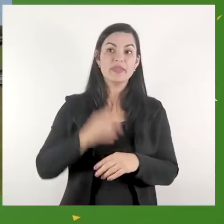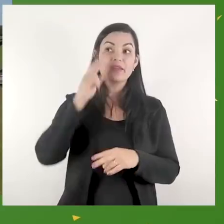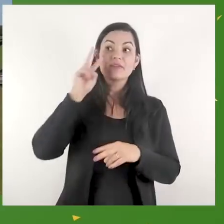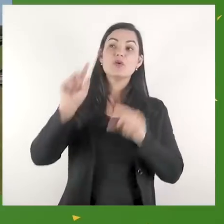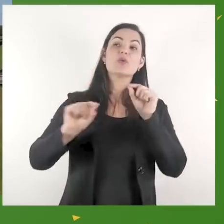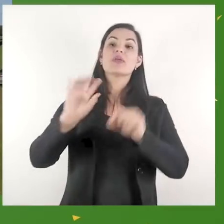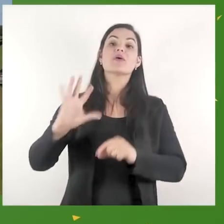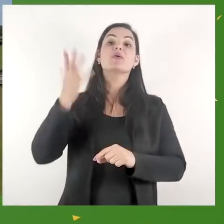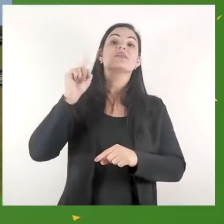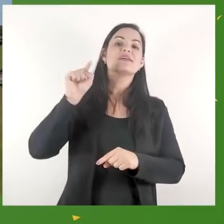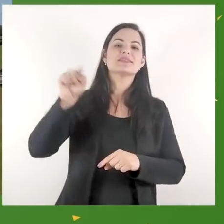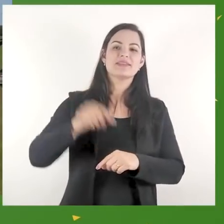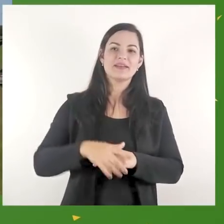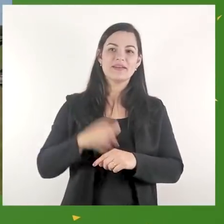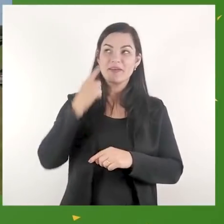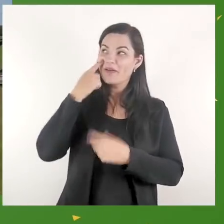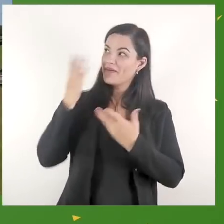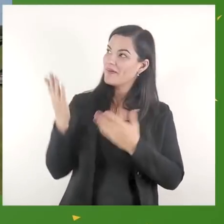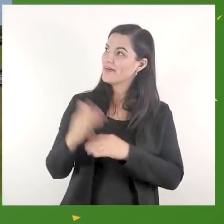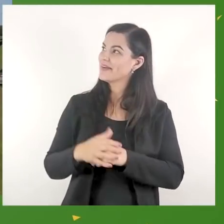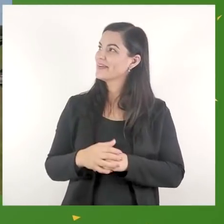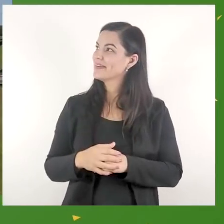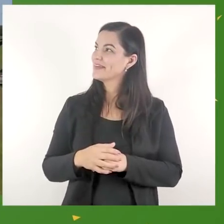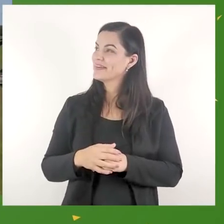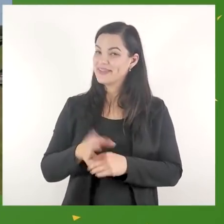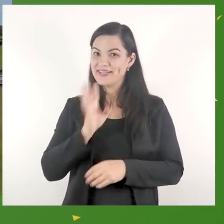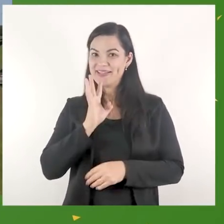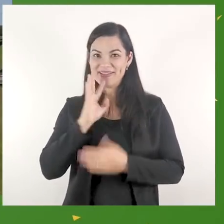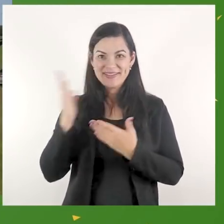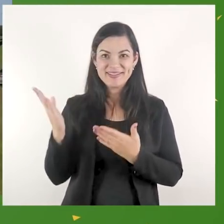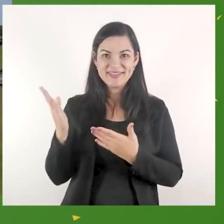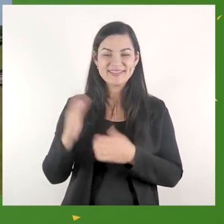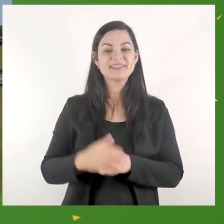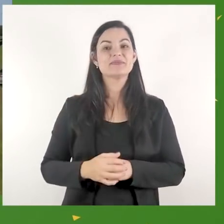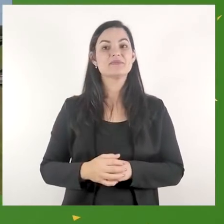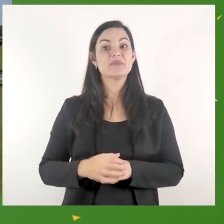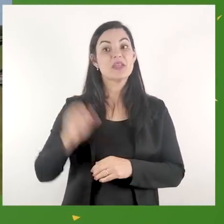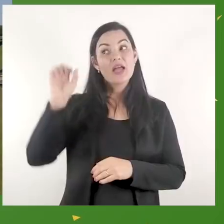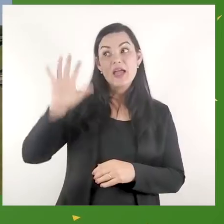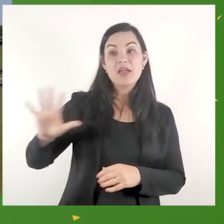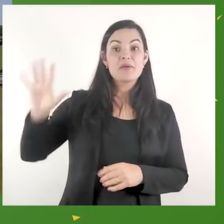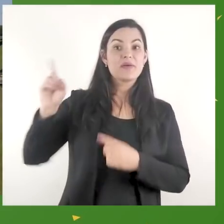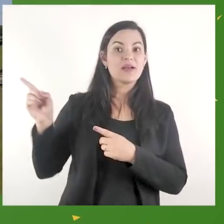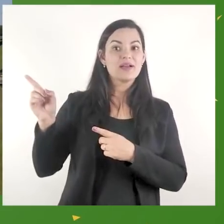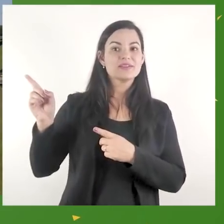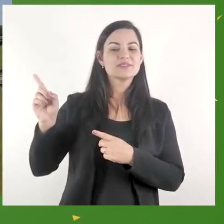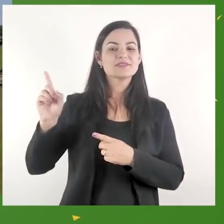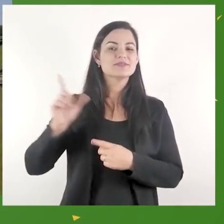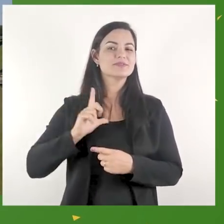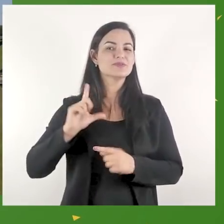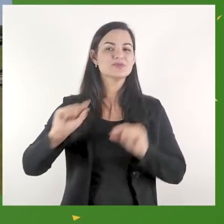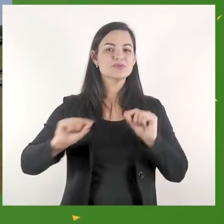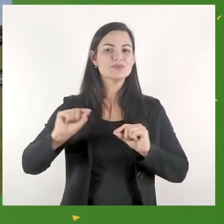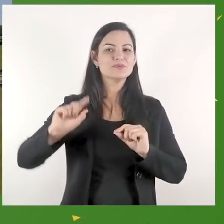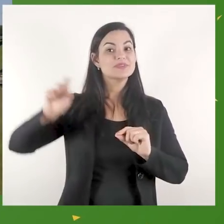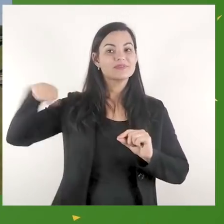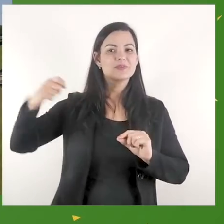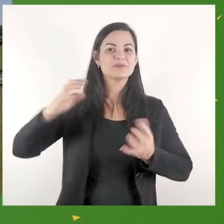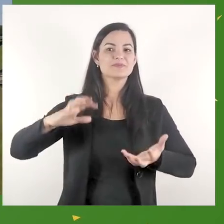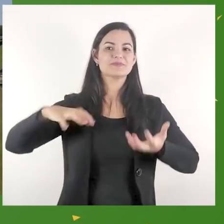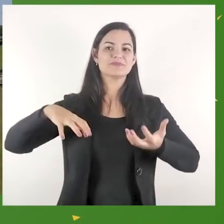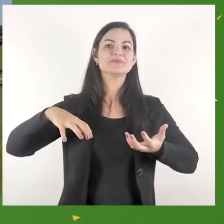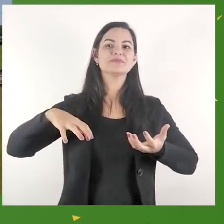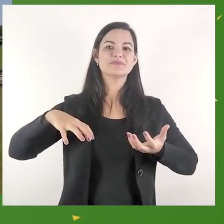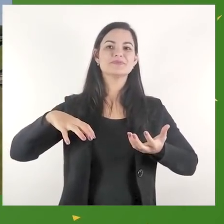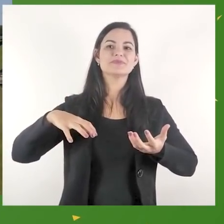Observe a imagem que eu vou te mostrar. Então, na imagem, nós temos o Congresso